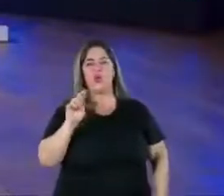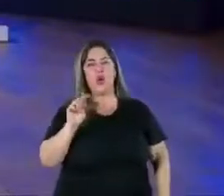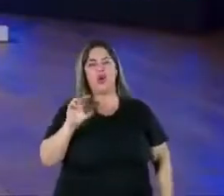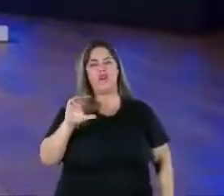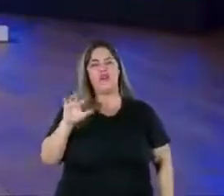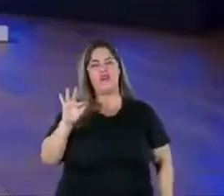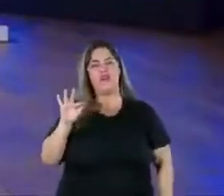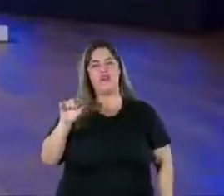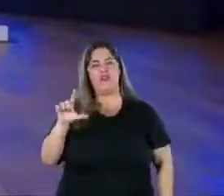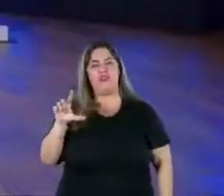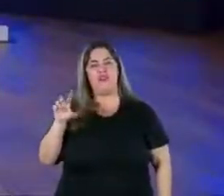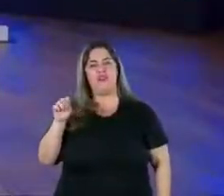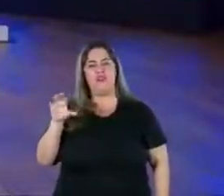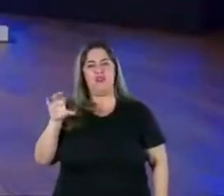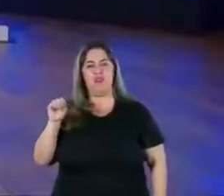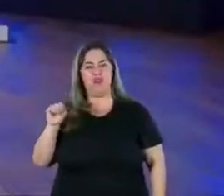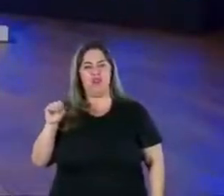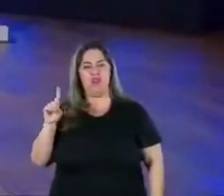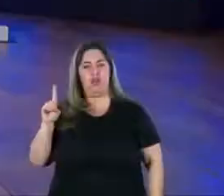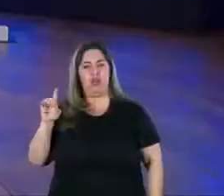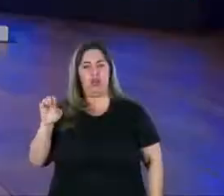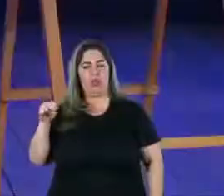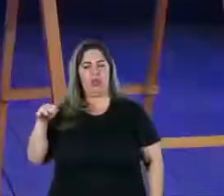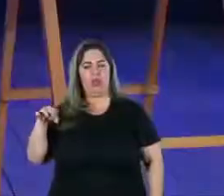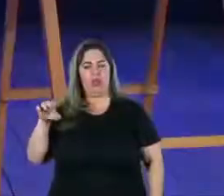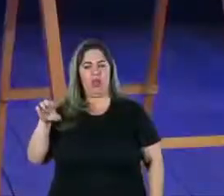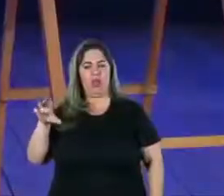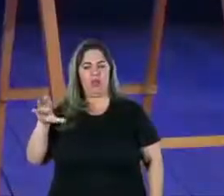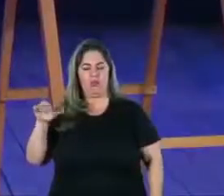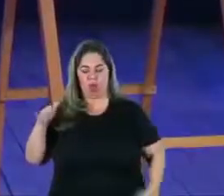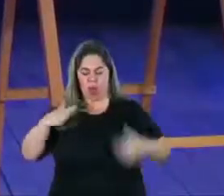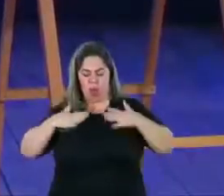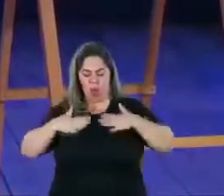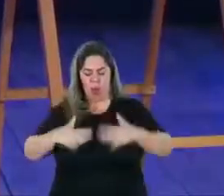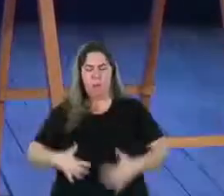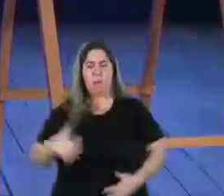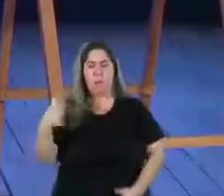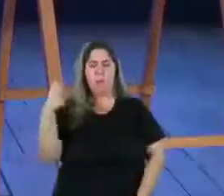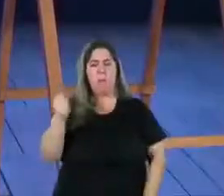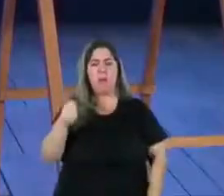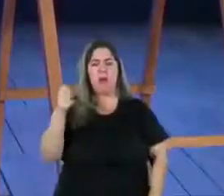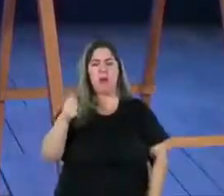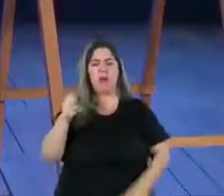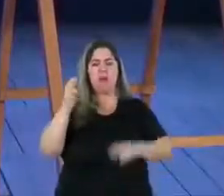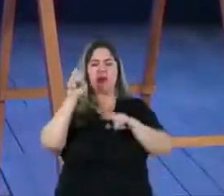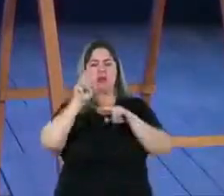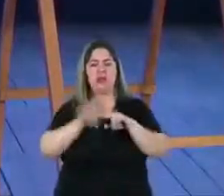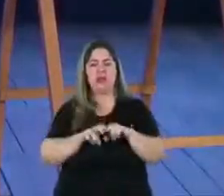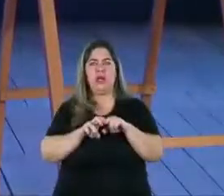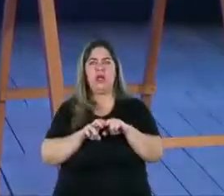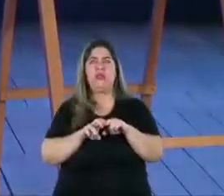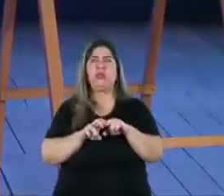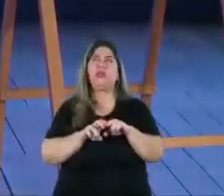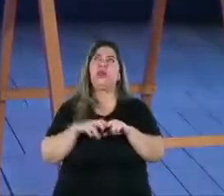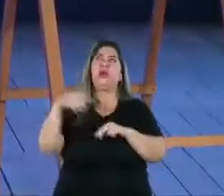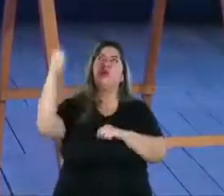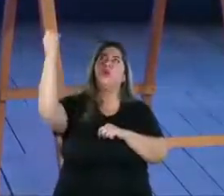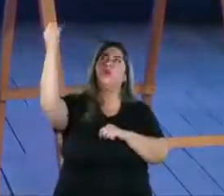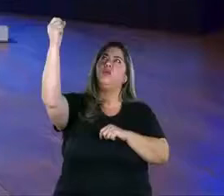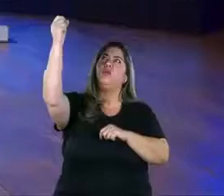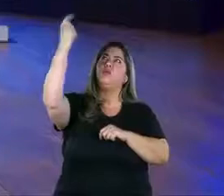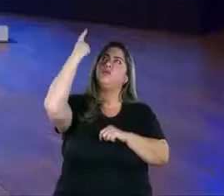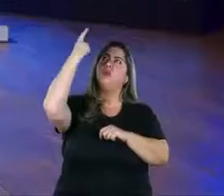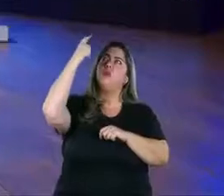É uma montanha de carne e pelo branco. Sentado e encostado numa parede, está tomando sol. A